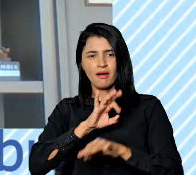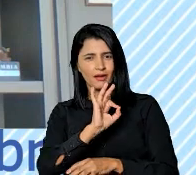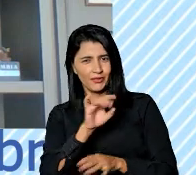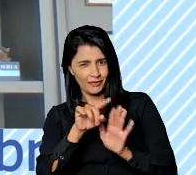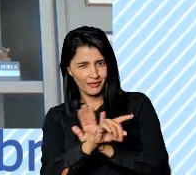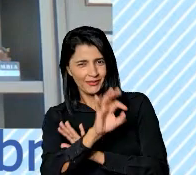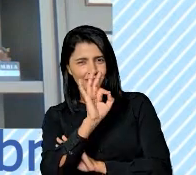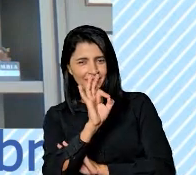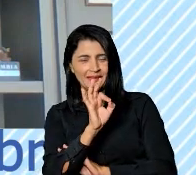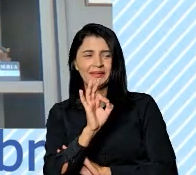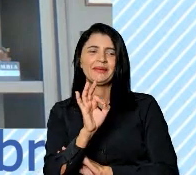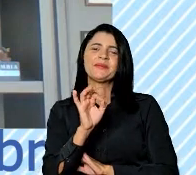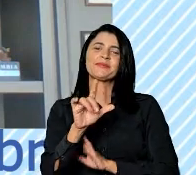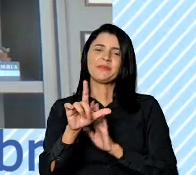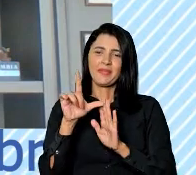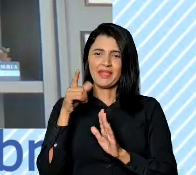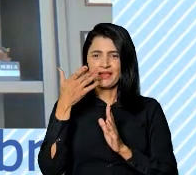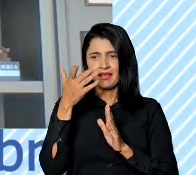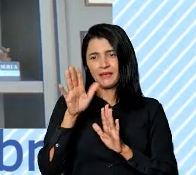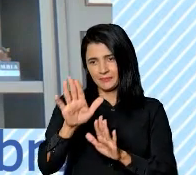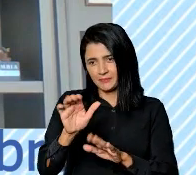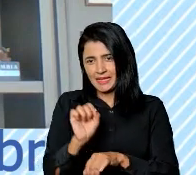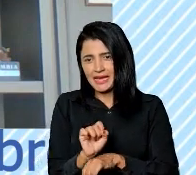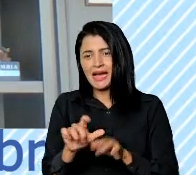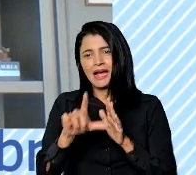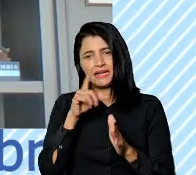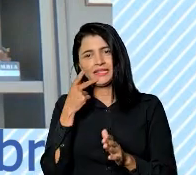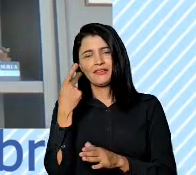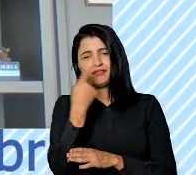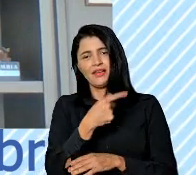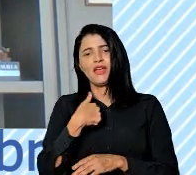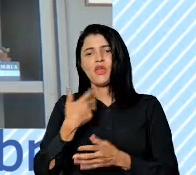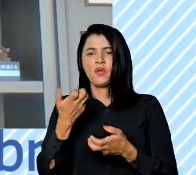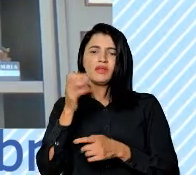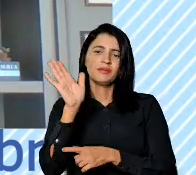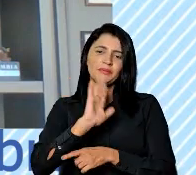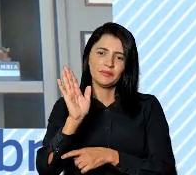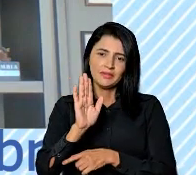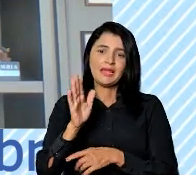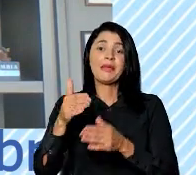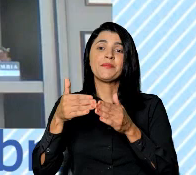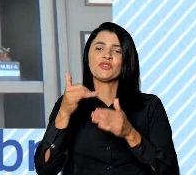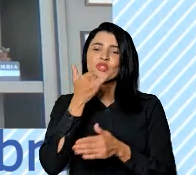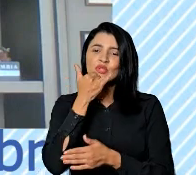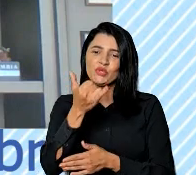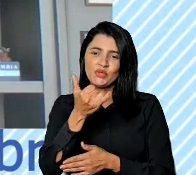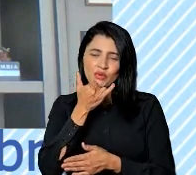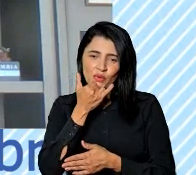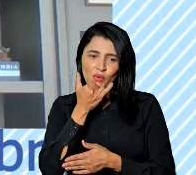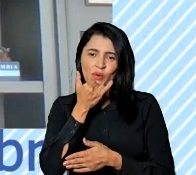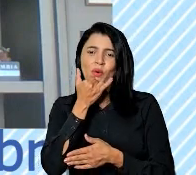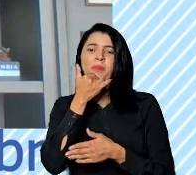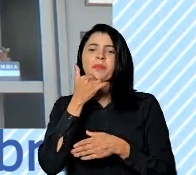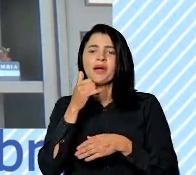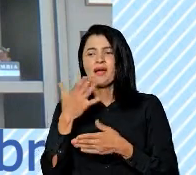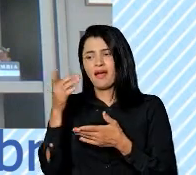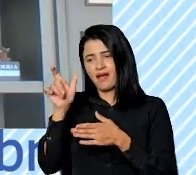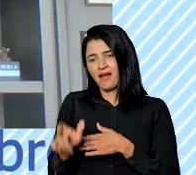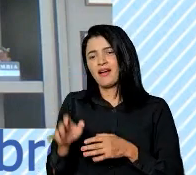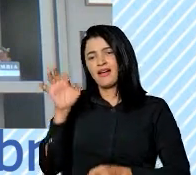Doutora Terezinha, antes da doutora Flávia falar, eu queria me despedir, queria pedir desculpas à doutora Flávia